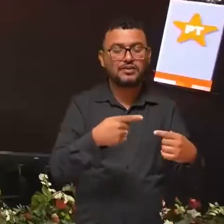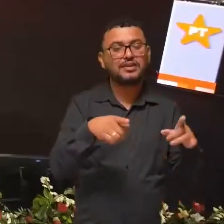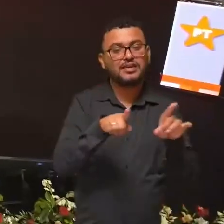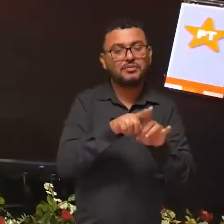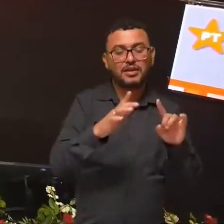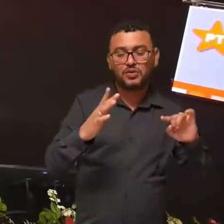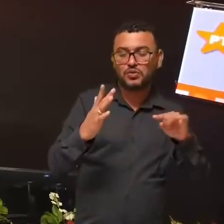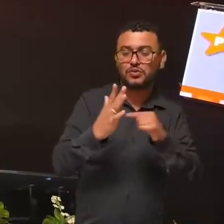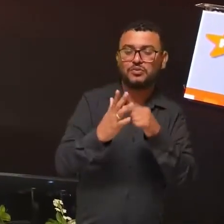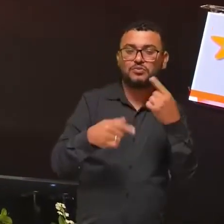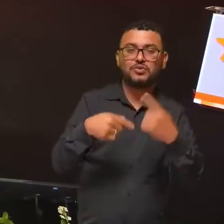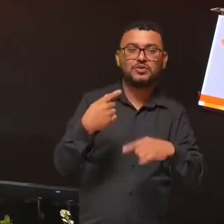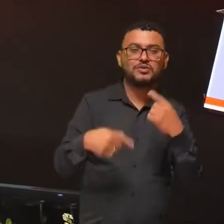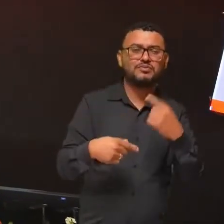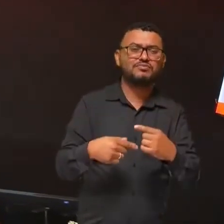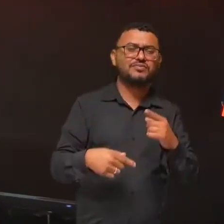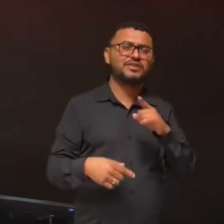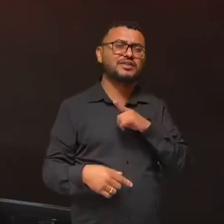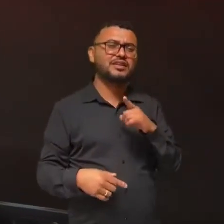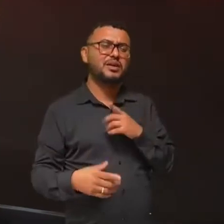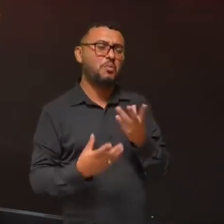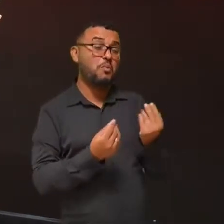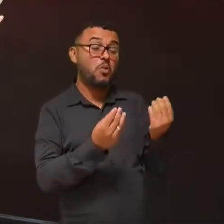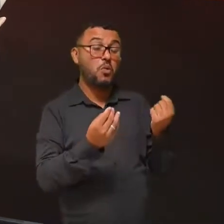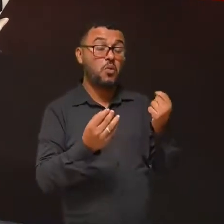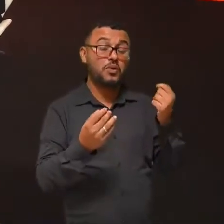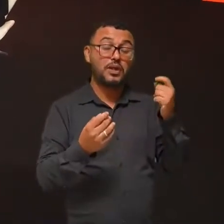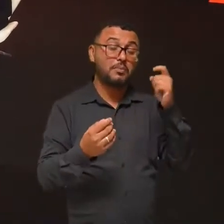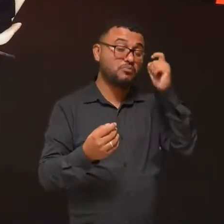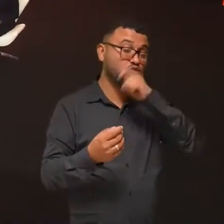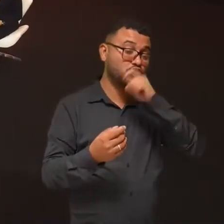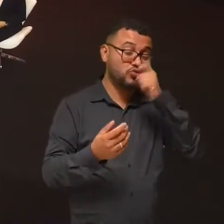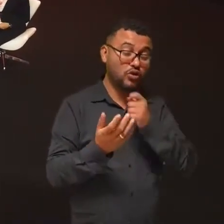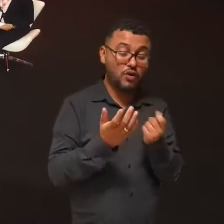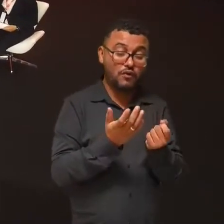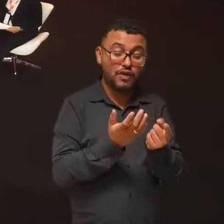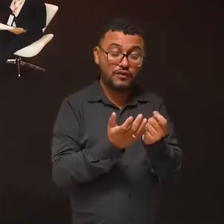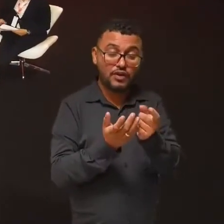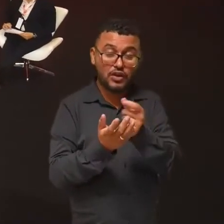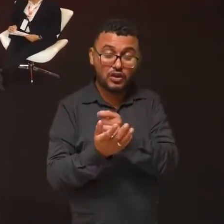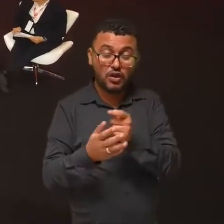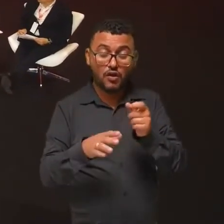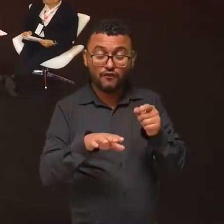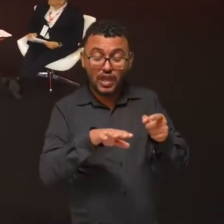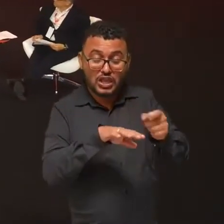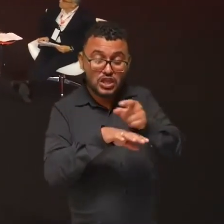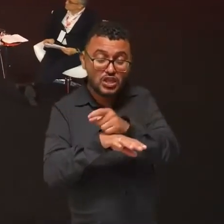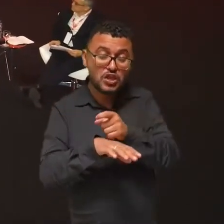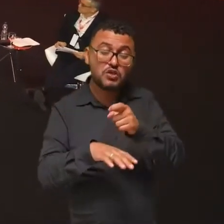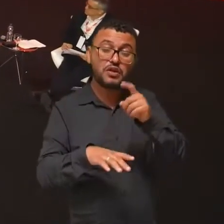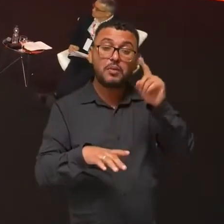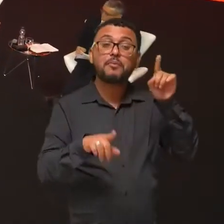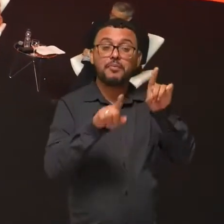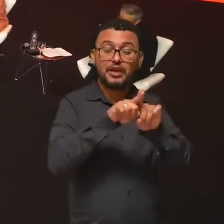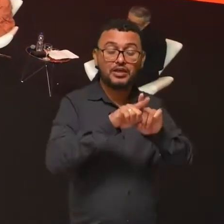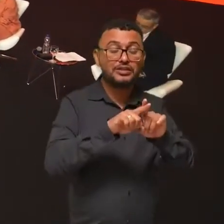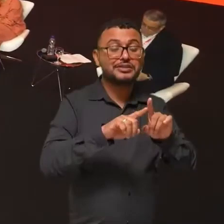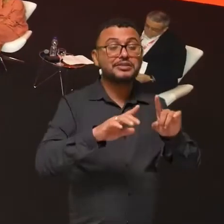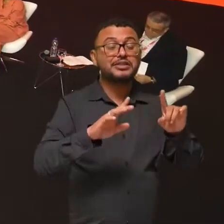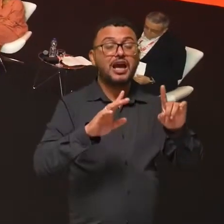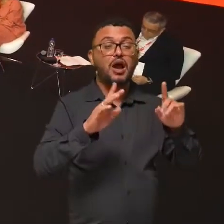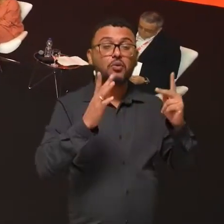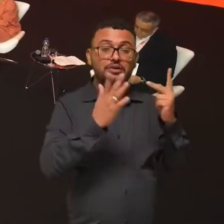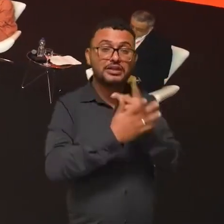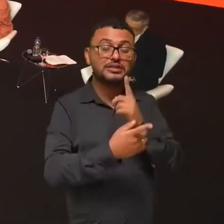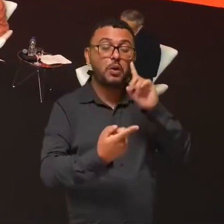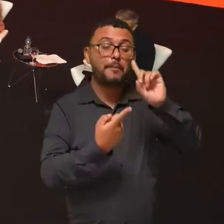de fake news, de ameaça, a gente denunciou também. Não como uma forma de se colocar no lugar de vítima,